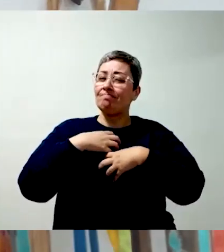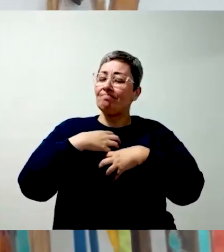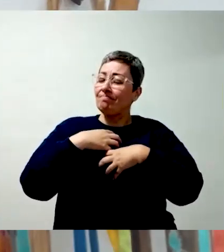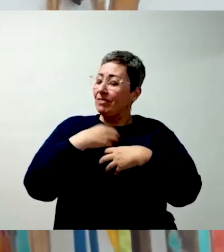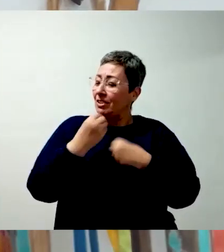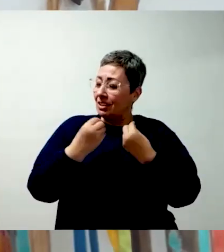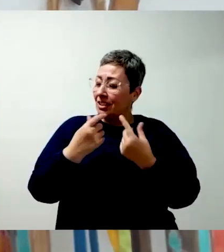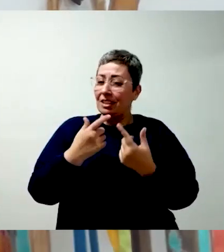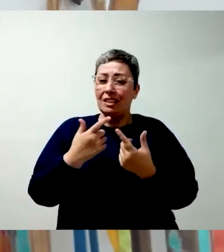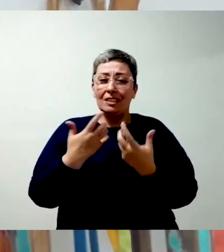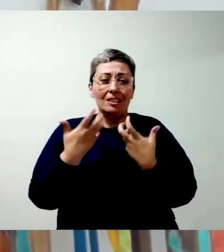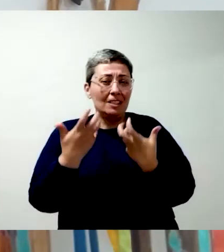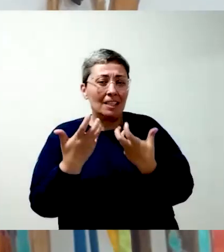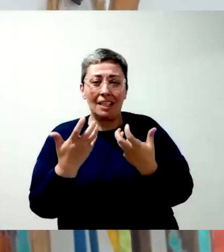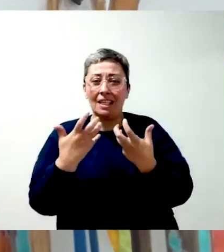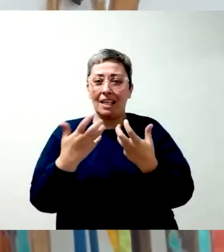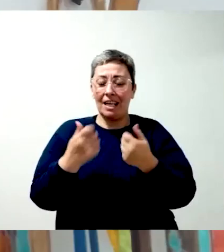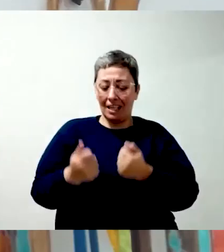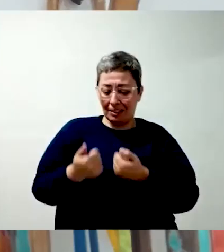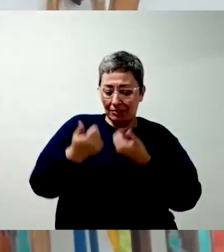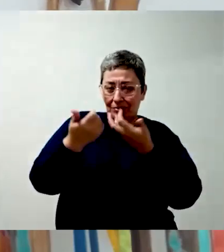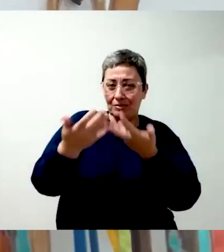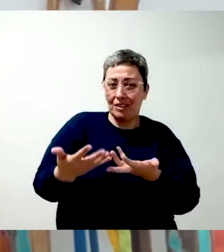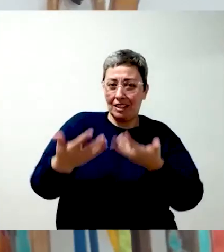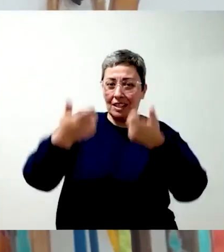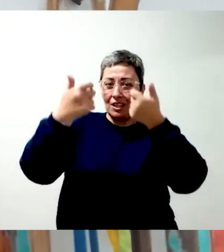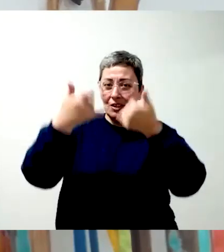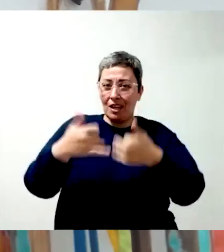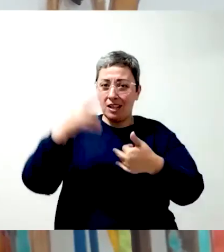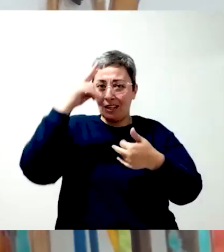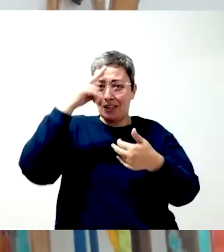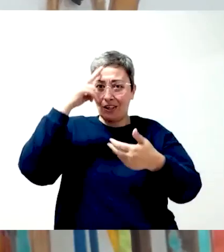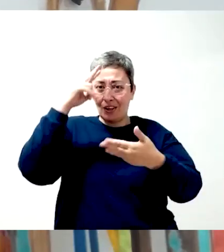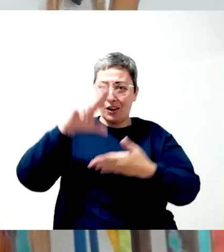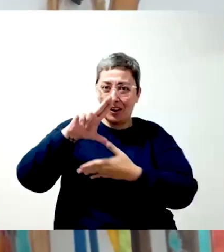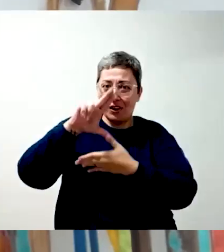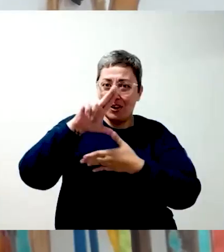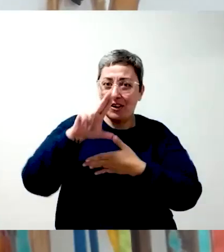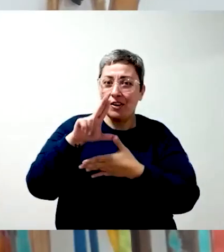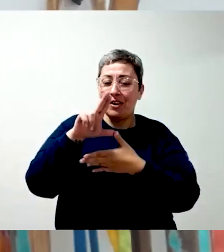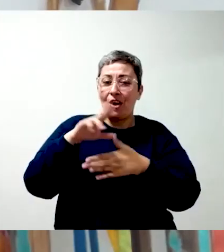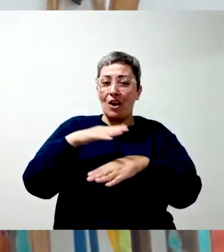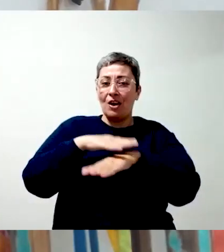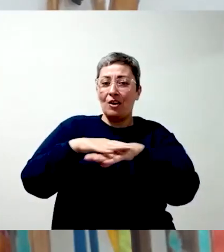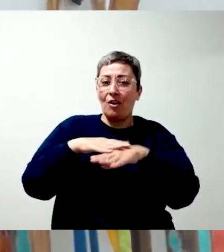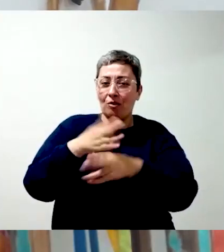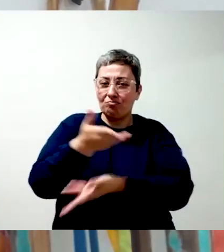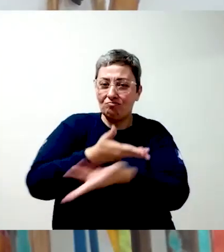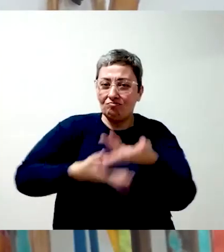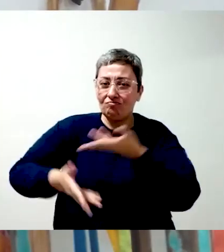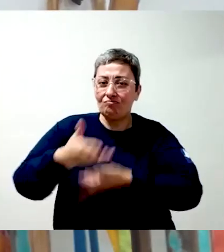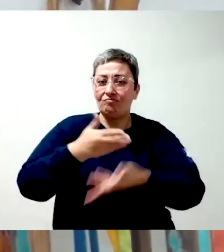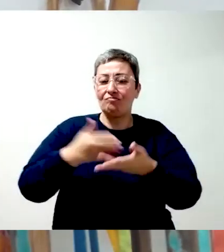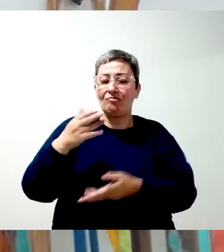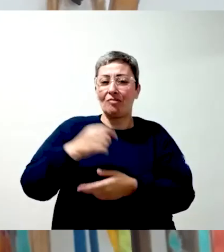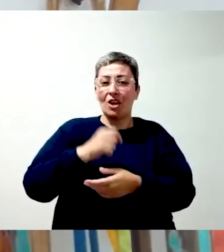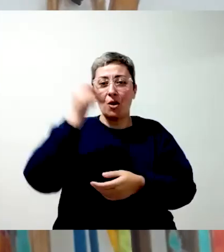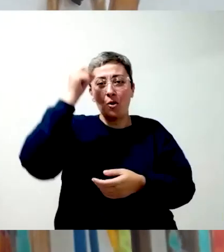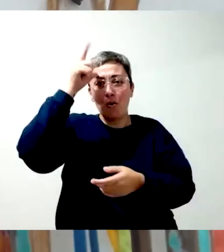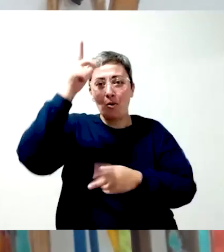no coração essa vontade de trazer os contos latino-americanos, conversando com a nossa cultura popular